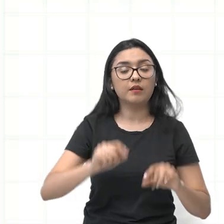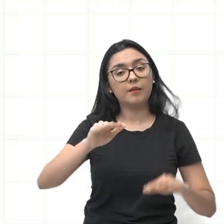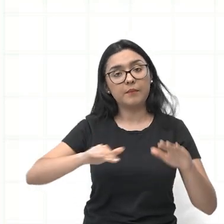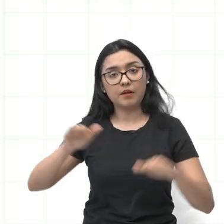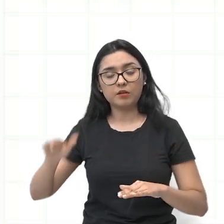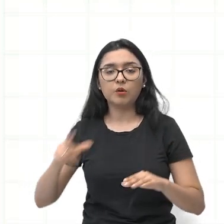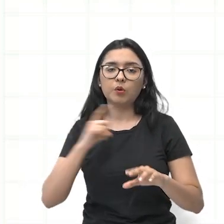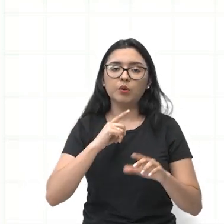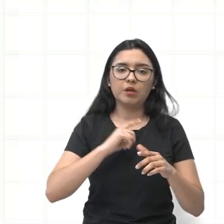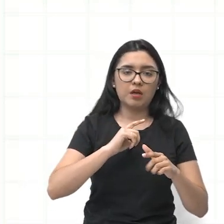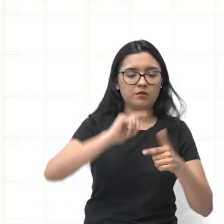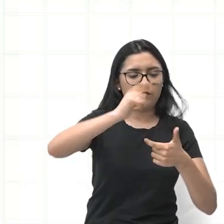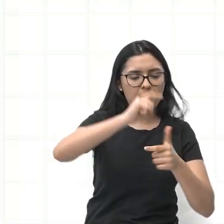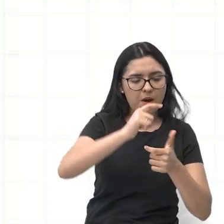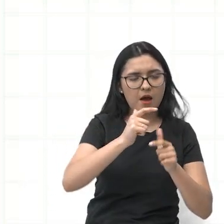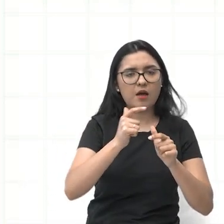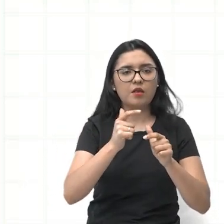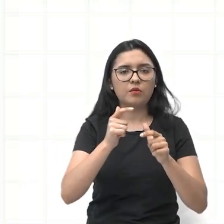de formato